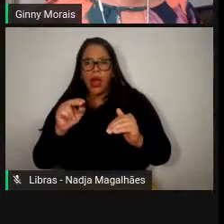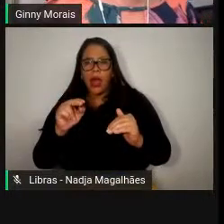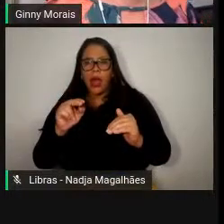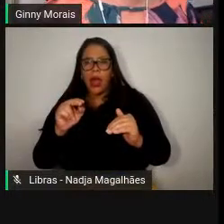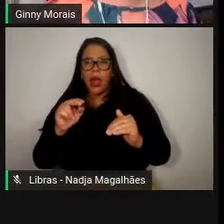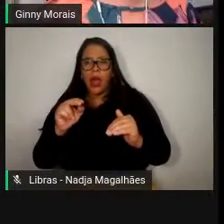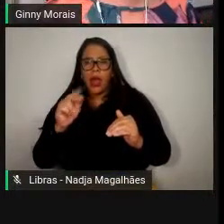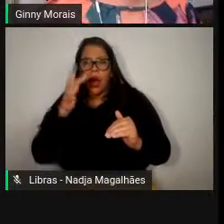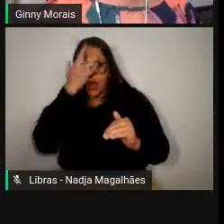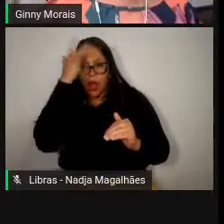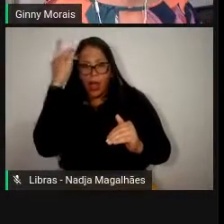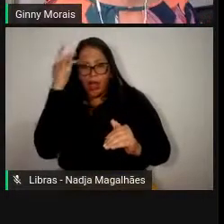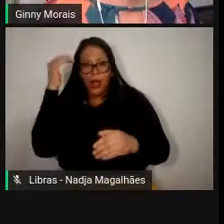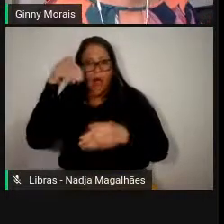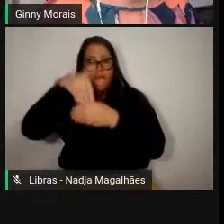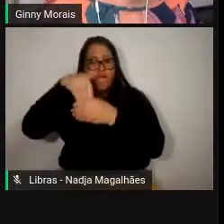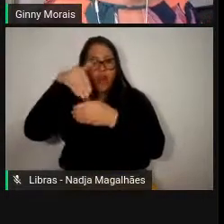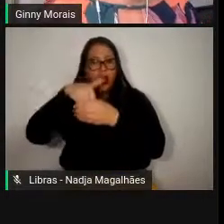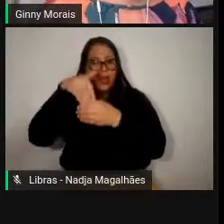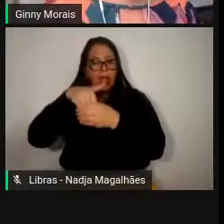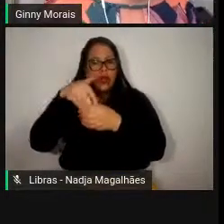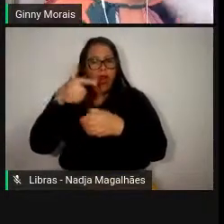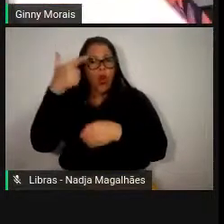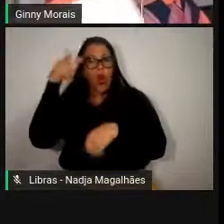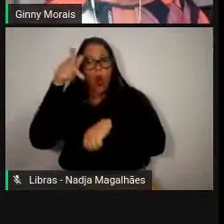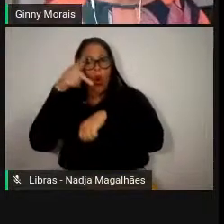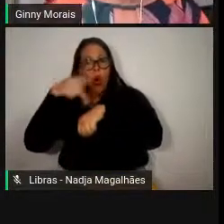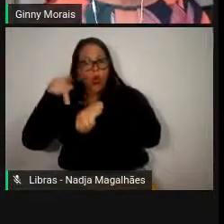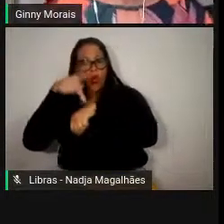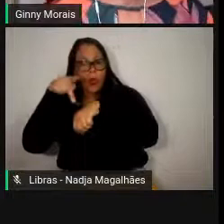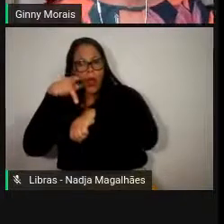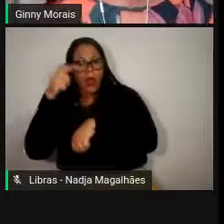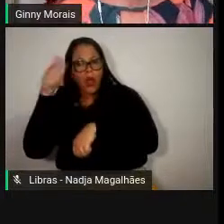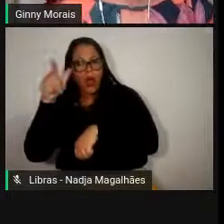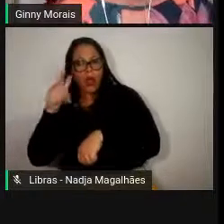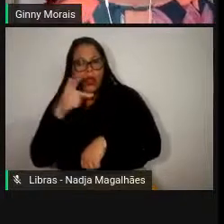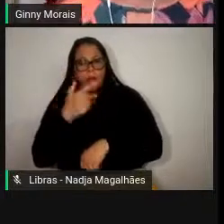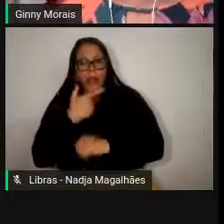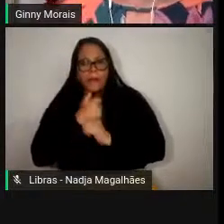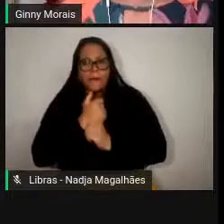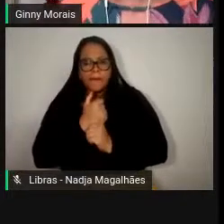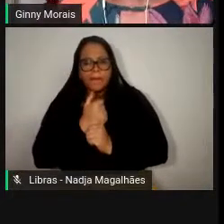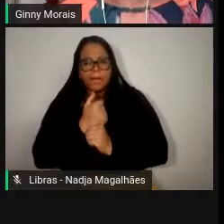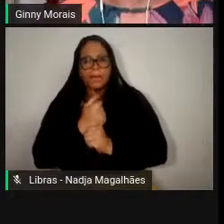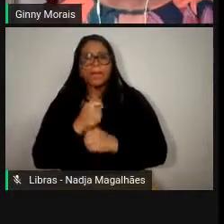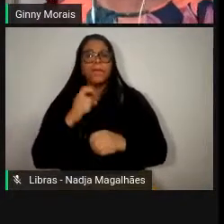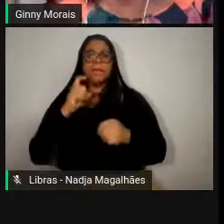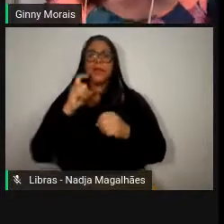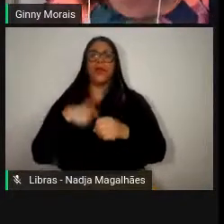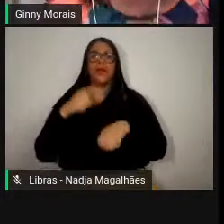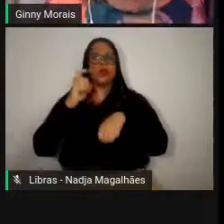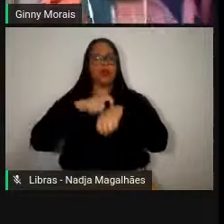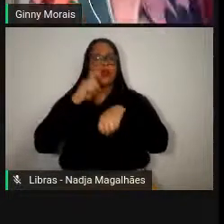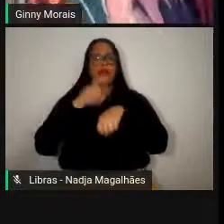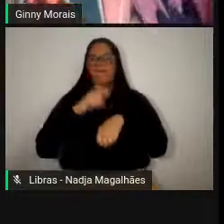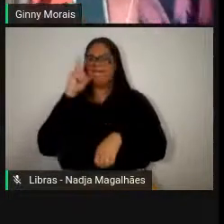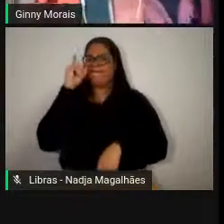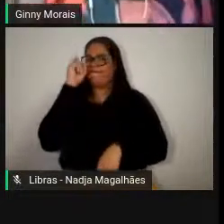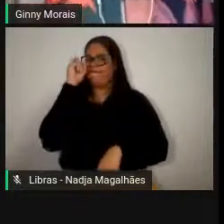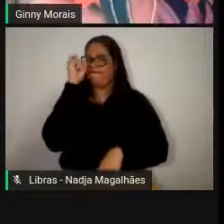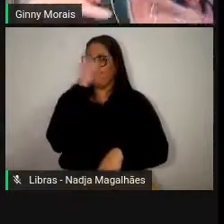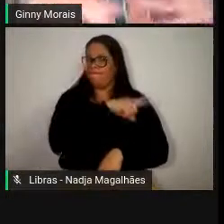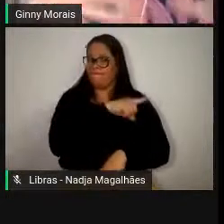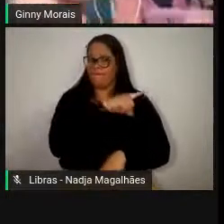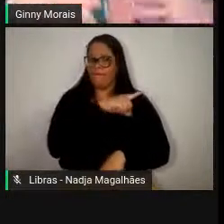o voto de desconfiança ao governo. Foi um momento muito crítico lá